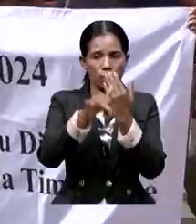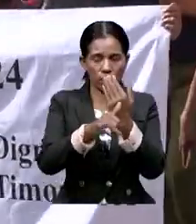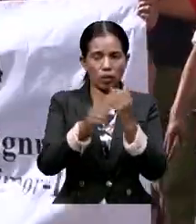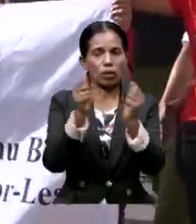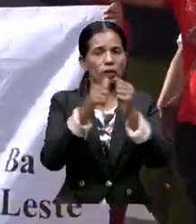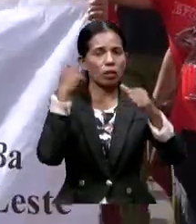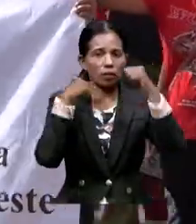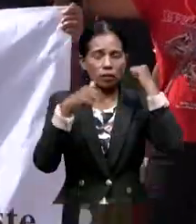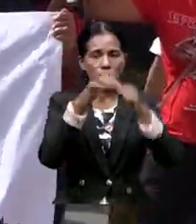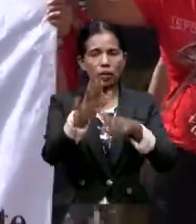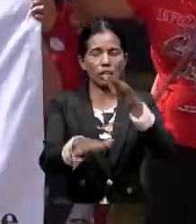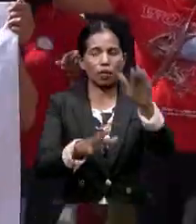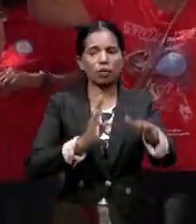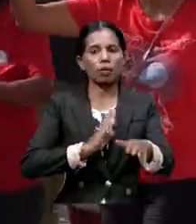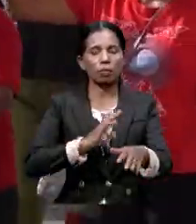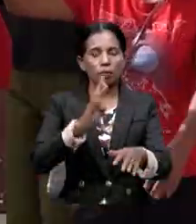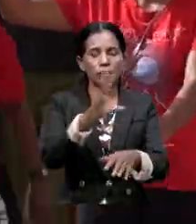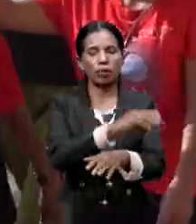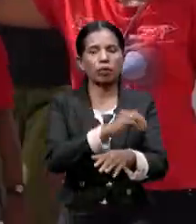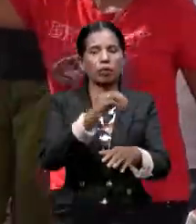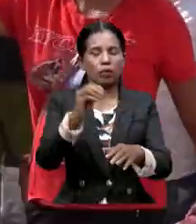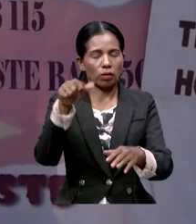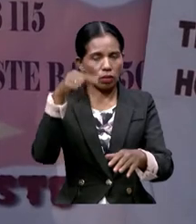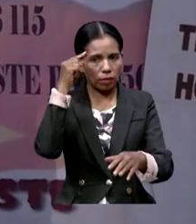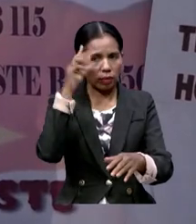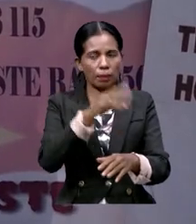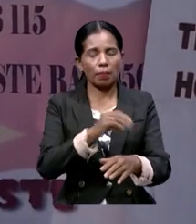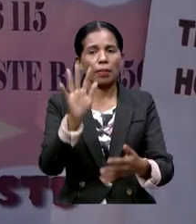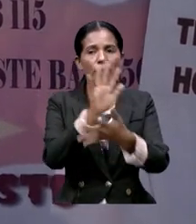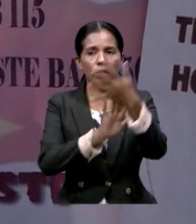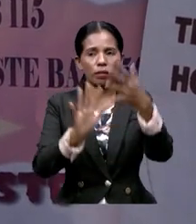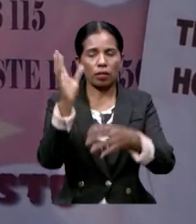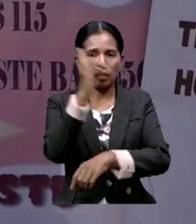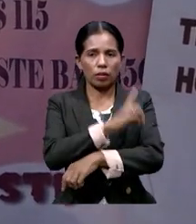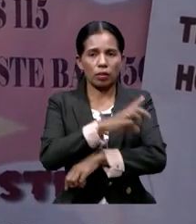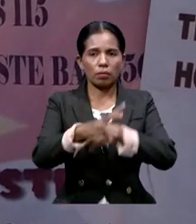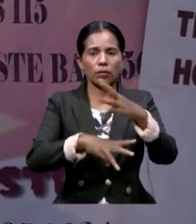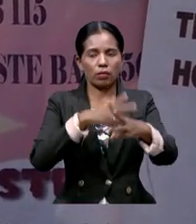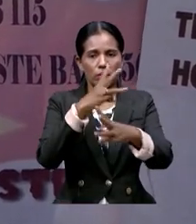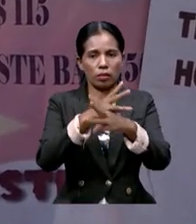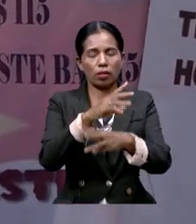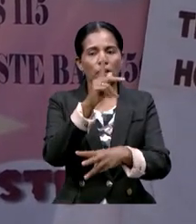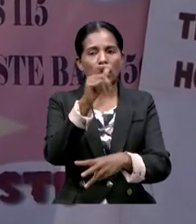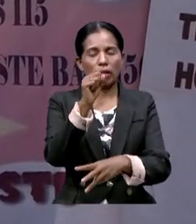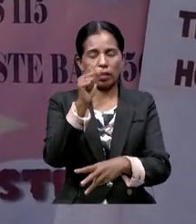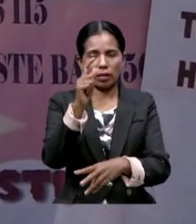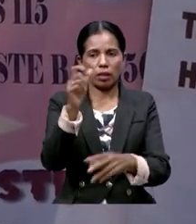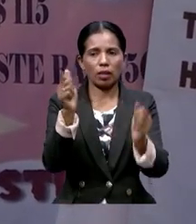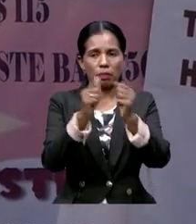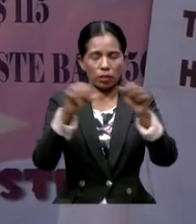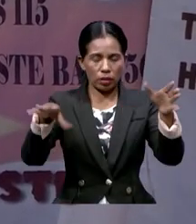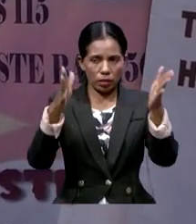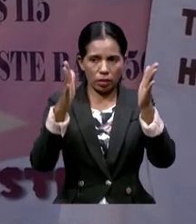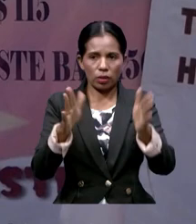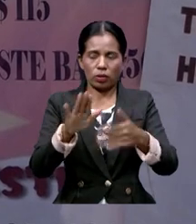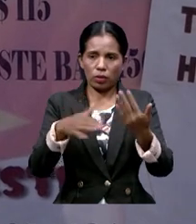atividade marsa husi bemore to palácio governo. Ia celebrasan lorong mundial trabalhador ne ka estel hamuto ko trabalhador